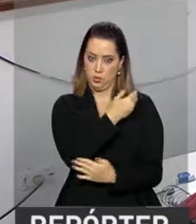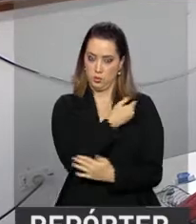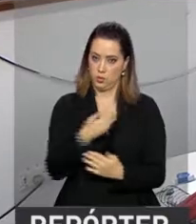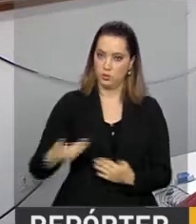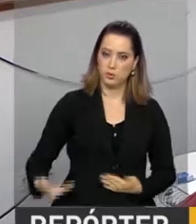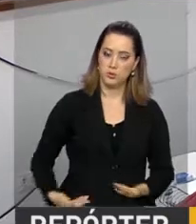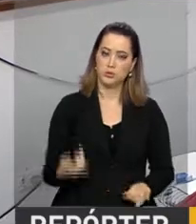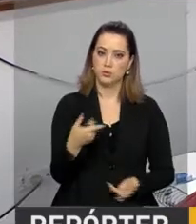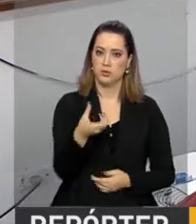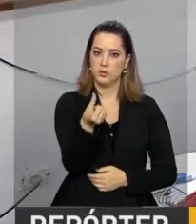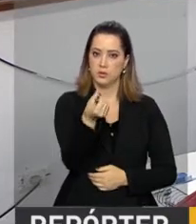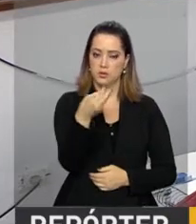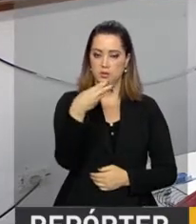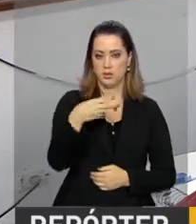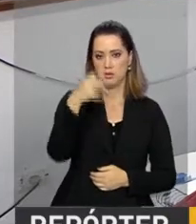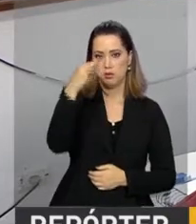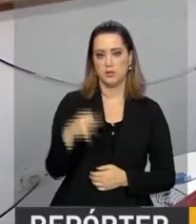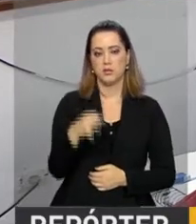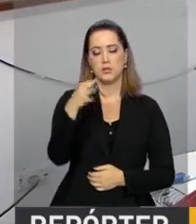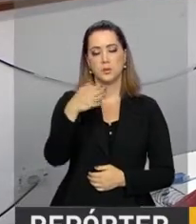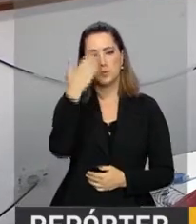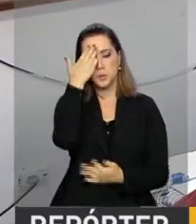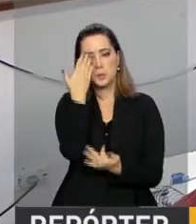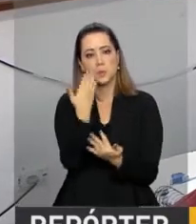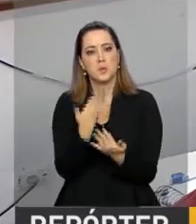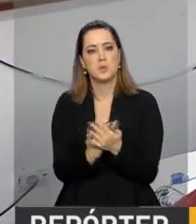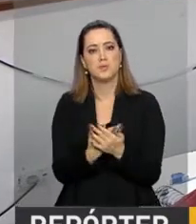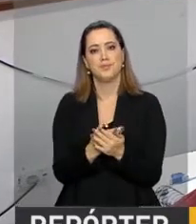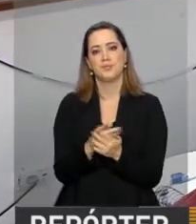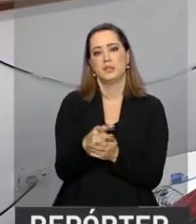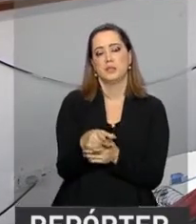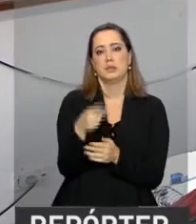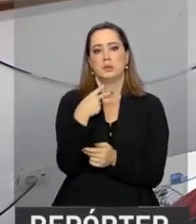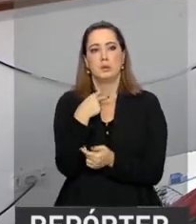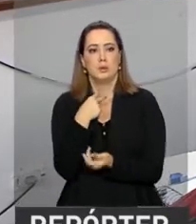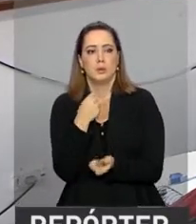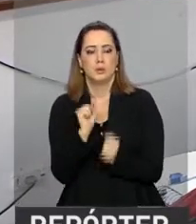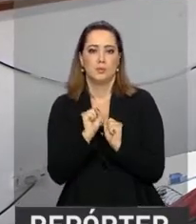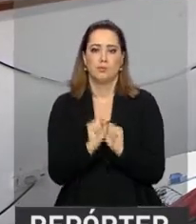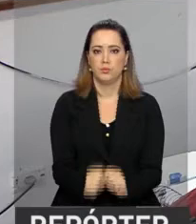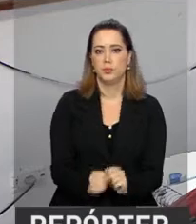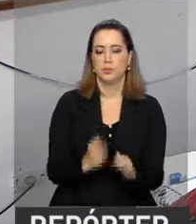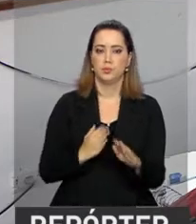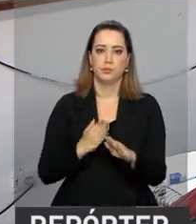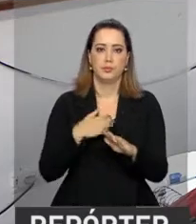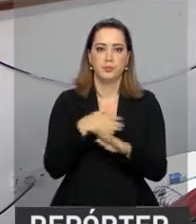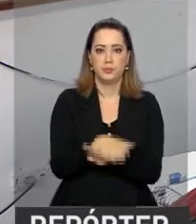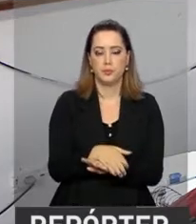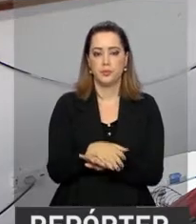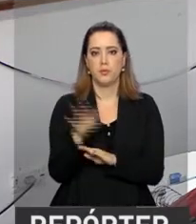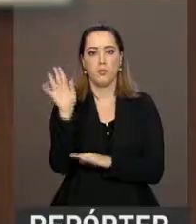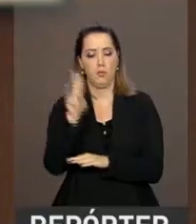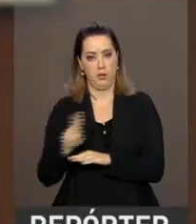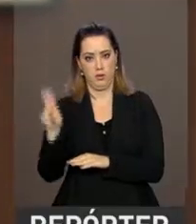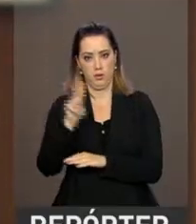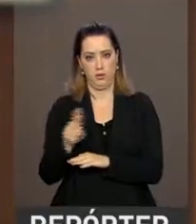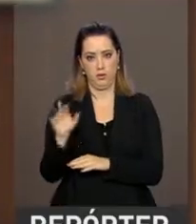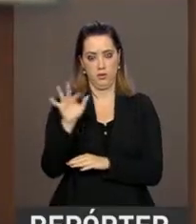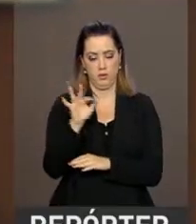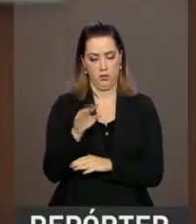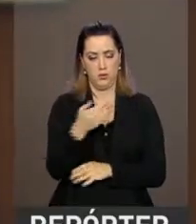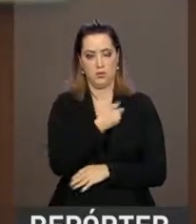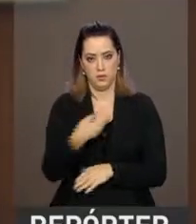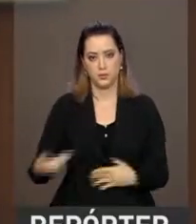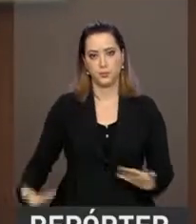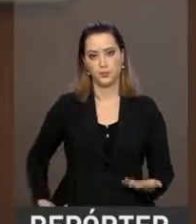de 63% deles acreditam que têm menos chances de concorrer a uma vaga nas universidades públicas. Por isso, segundo